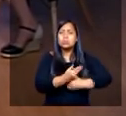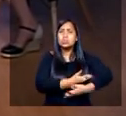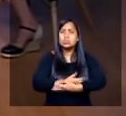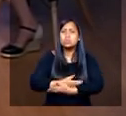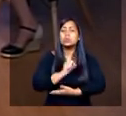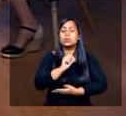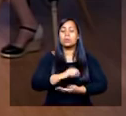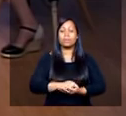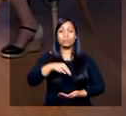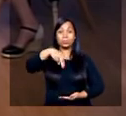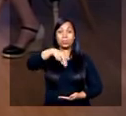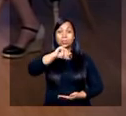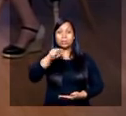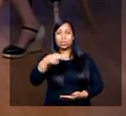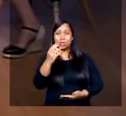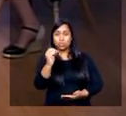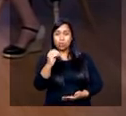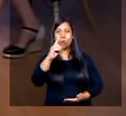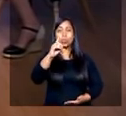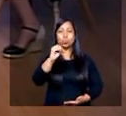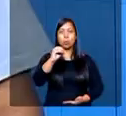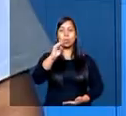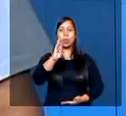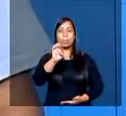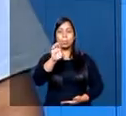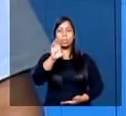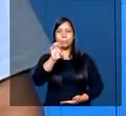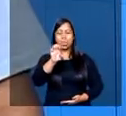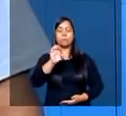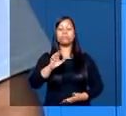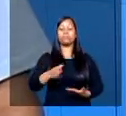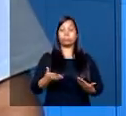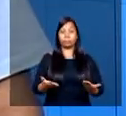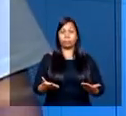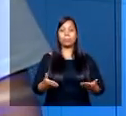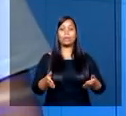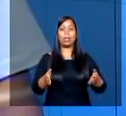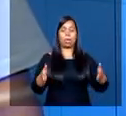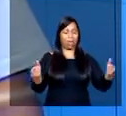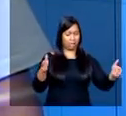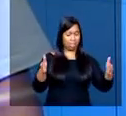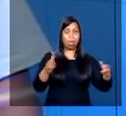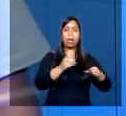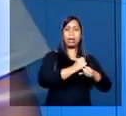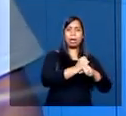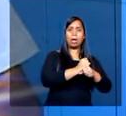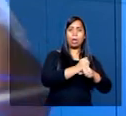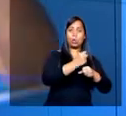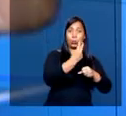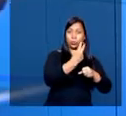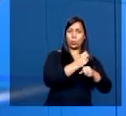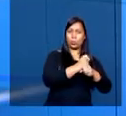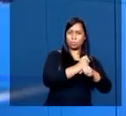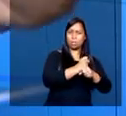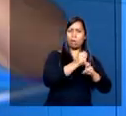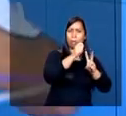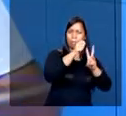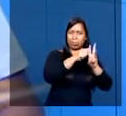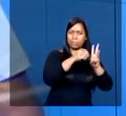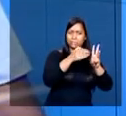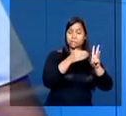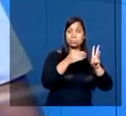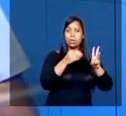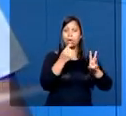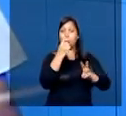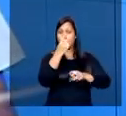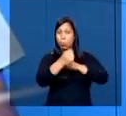O projeto Ninho do Bebê, ele acontece há 2 anos e 3 meses, mais ou menos, há